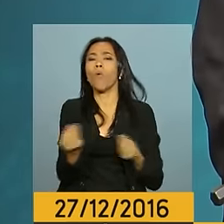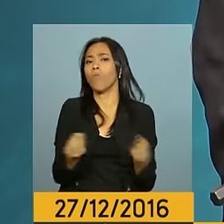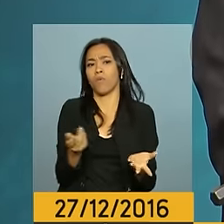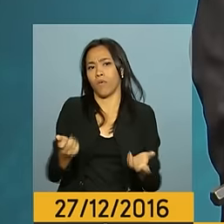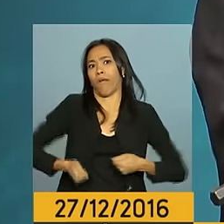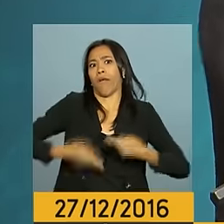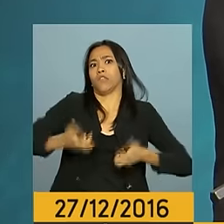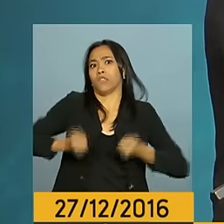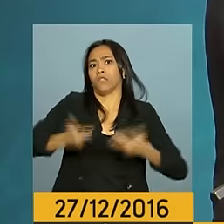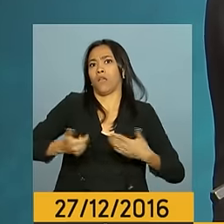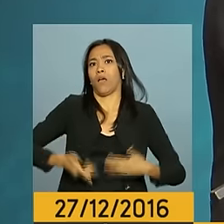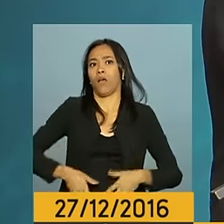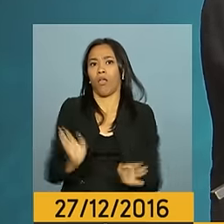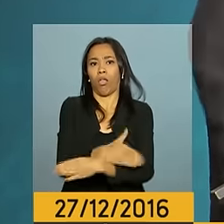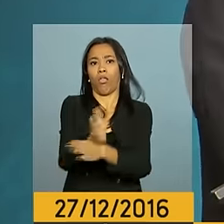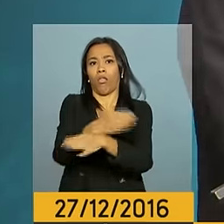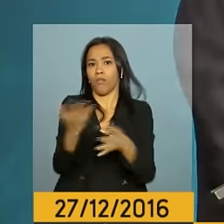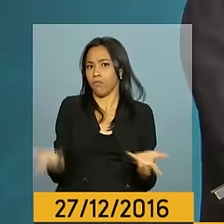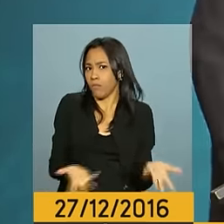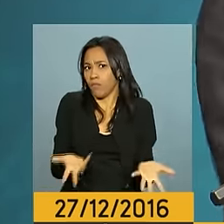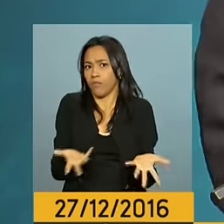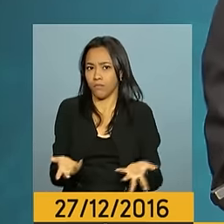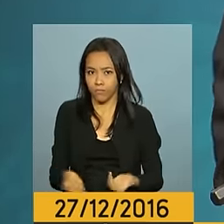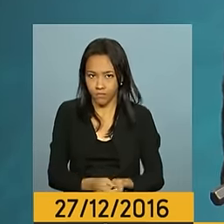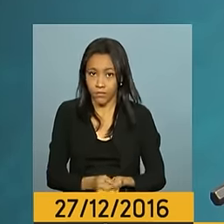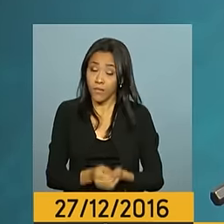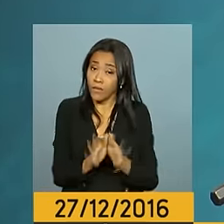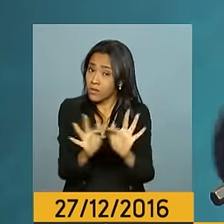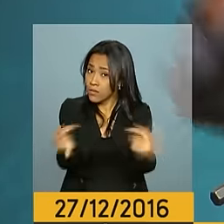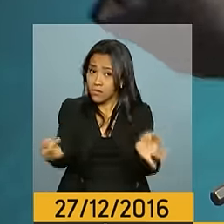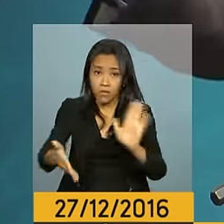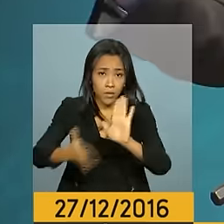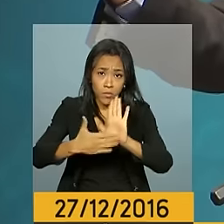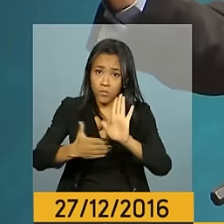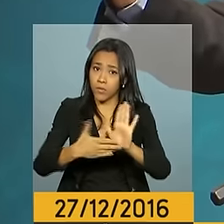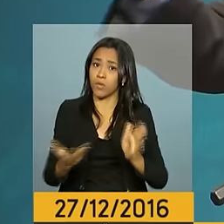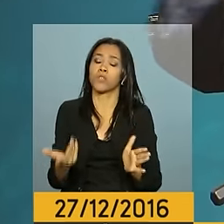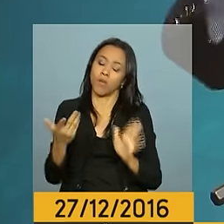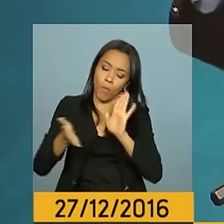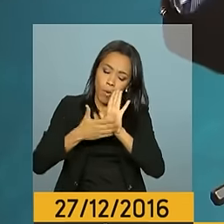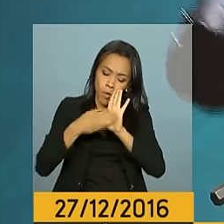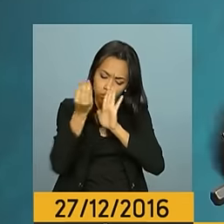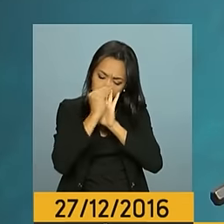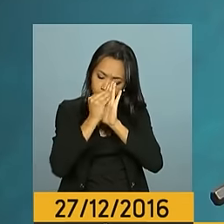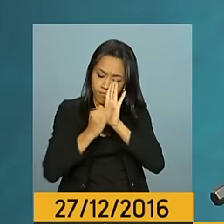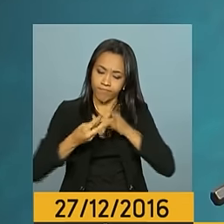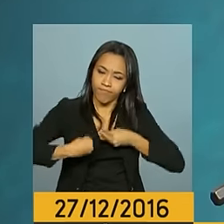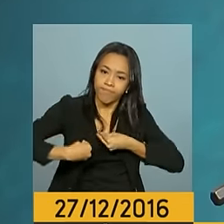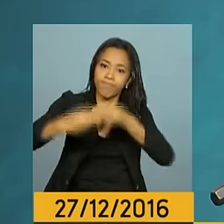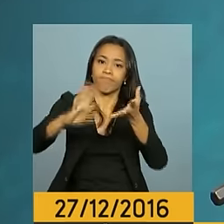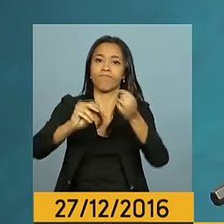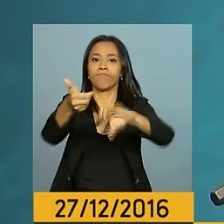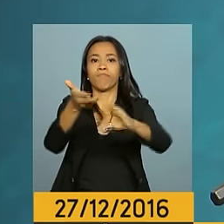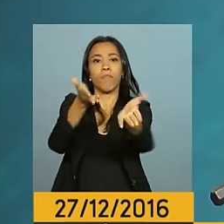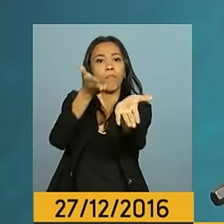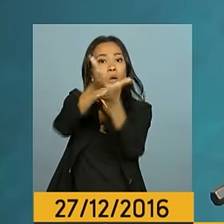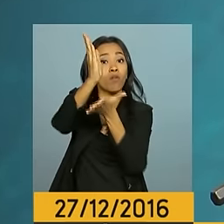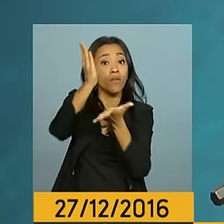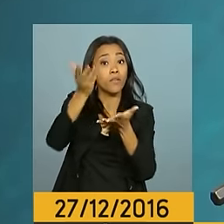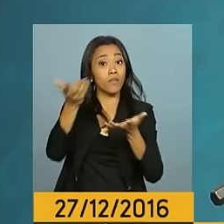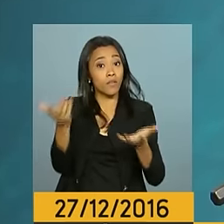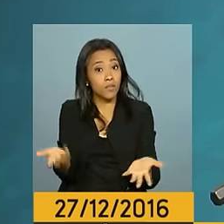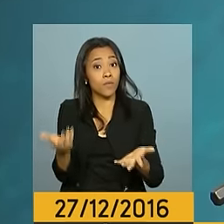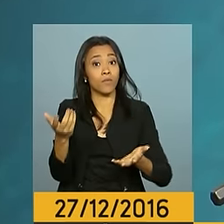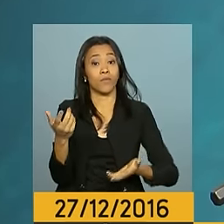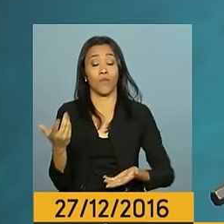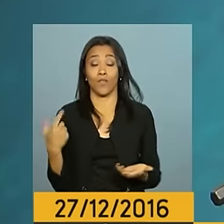que é recado a proposta é singela mandamos a proposta para lá foi aprovada e nós